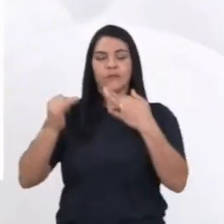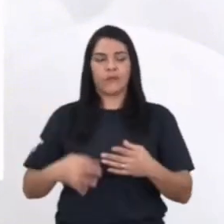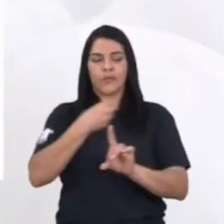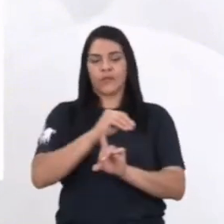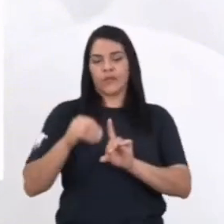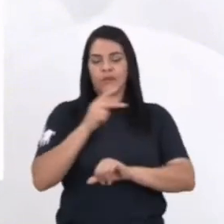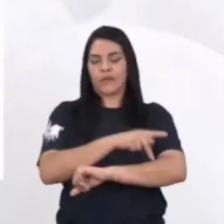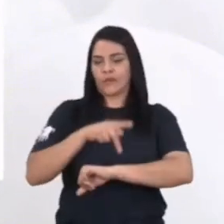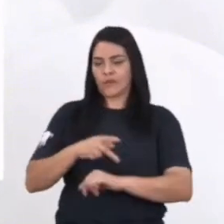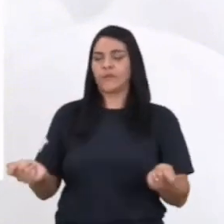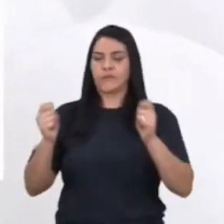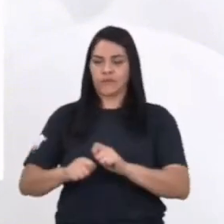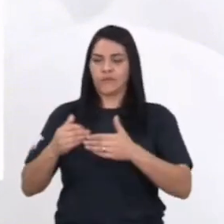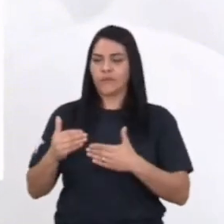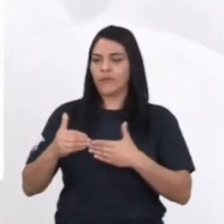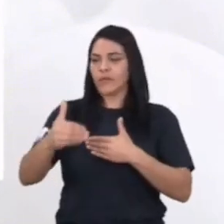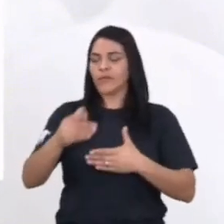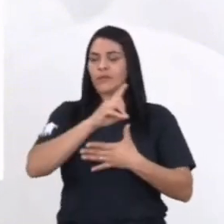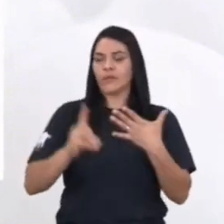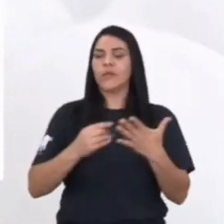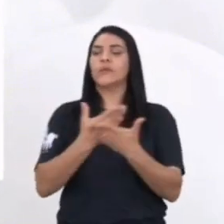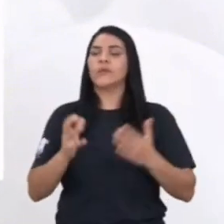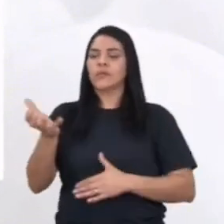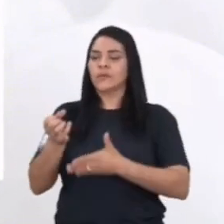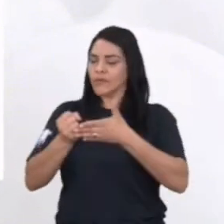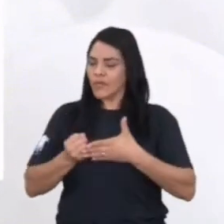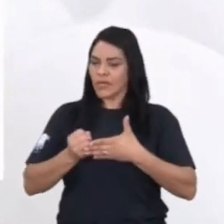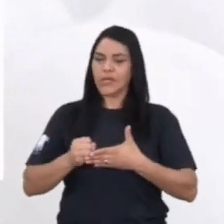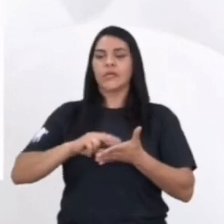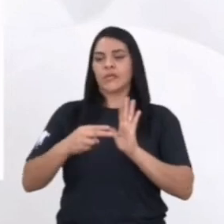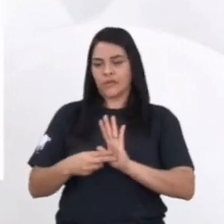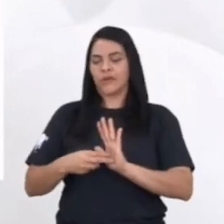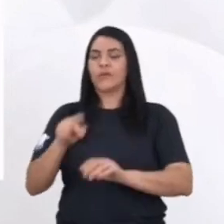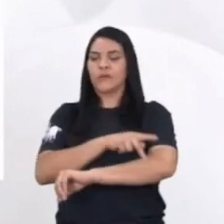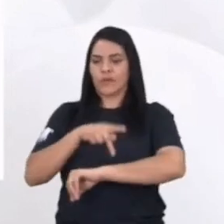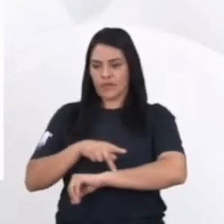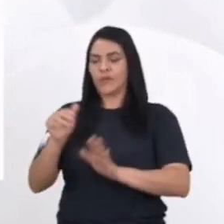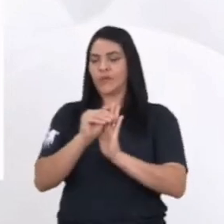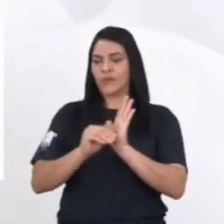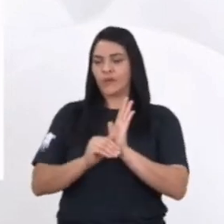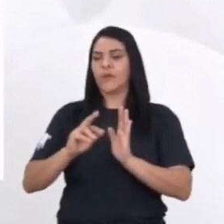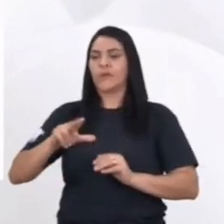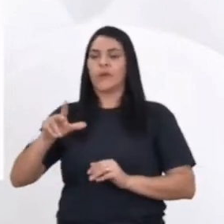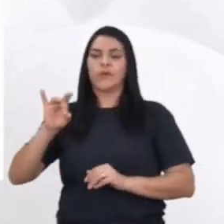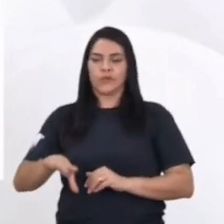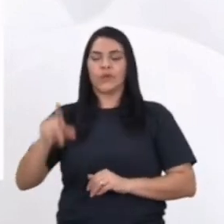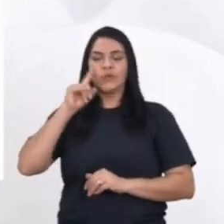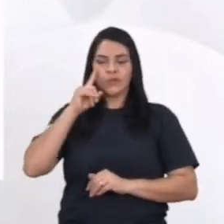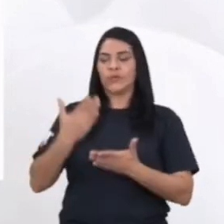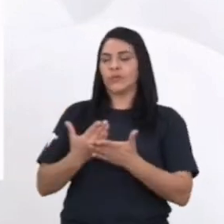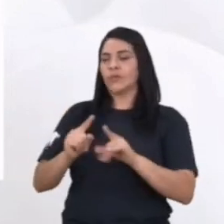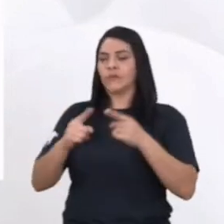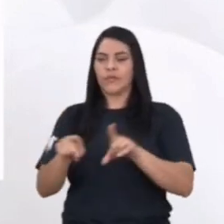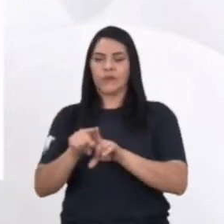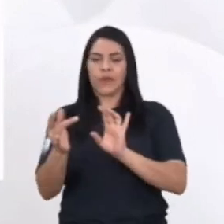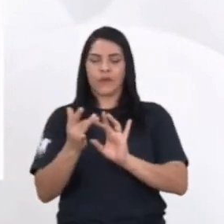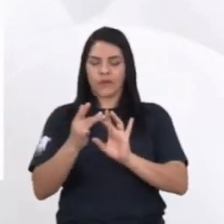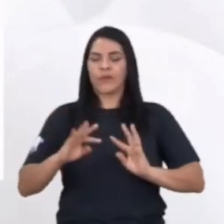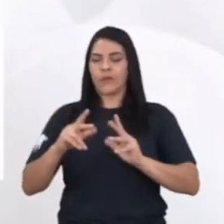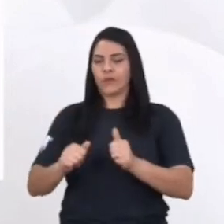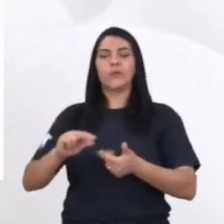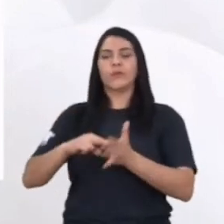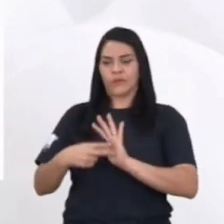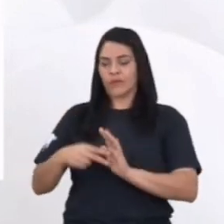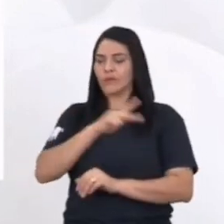pedagógica potencializada a partir dos dados. Então a gente quer trazer aqui significado pedagógico, né, para que a tarefa não seja só uma rotina do estudante de estudo, mas que sim esteja conectada a um significado que o